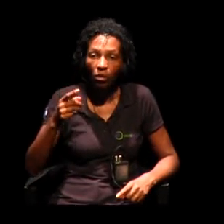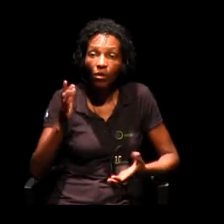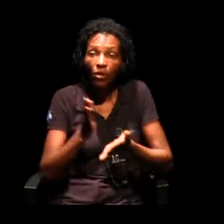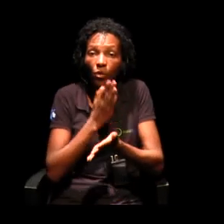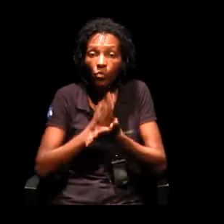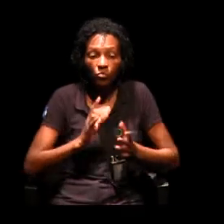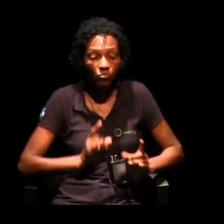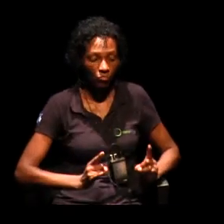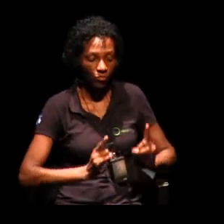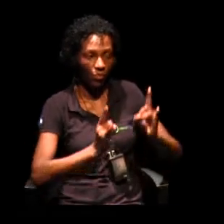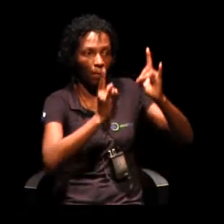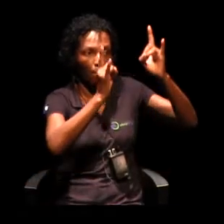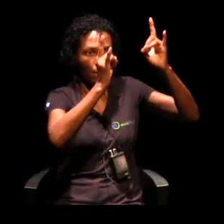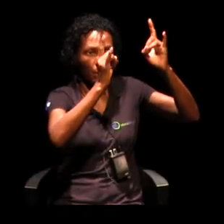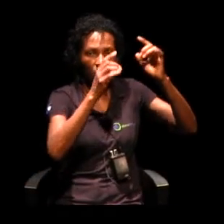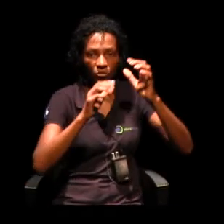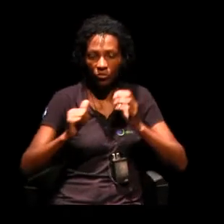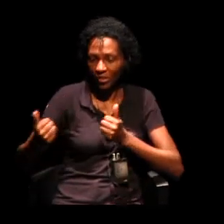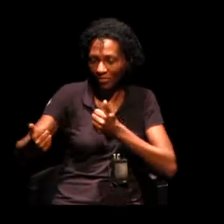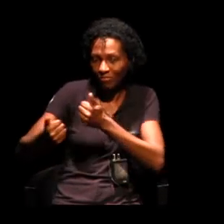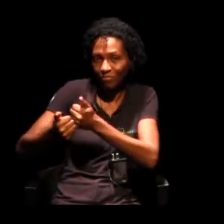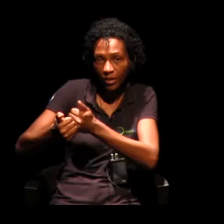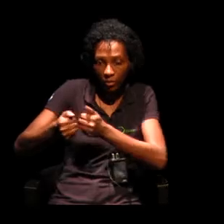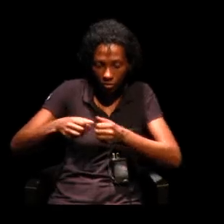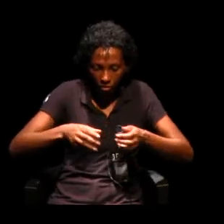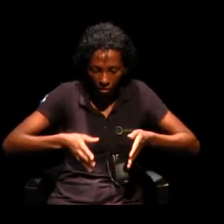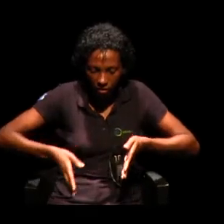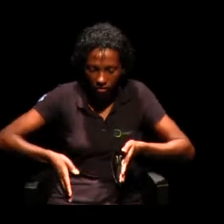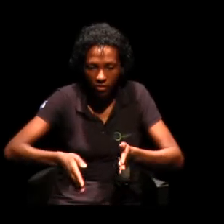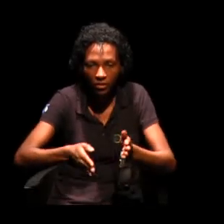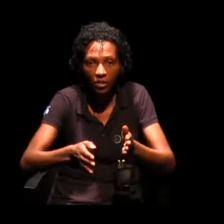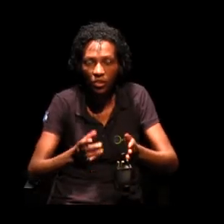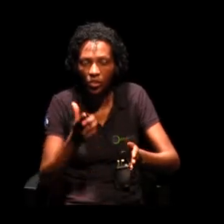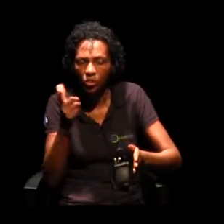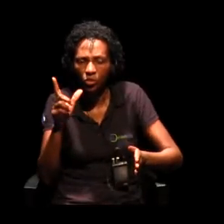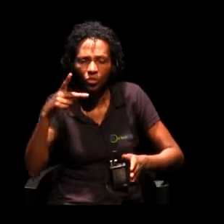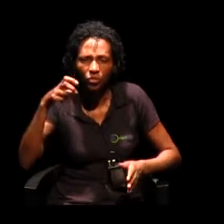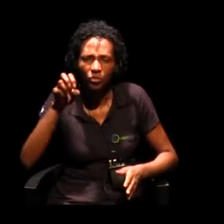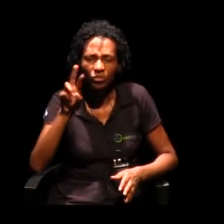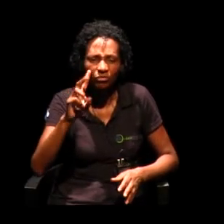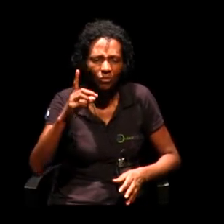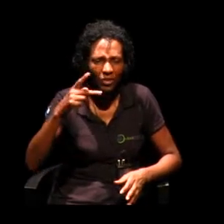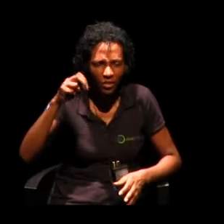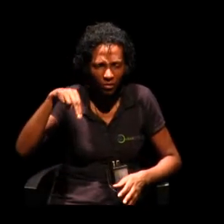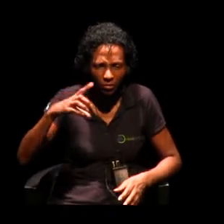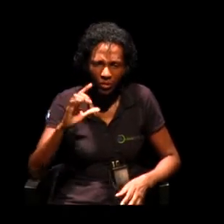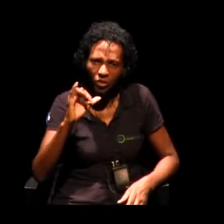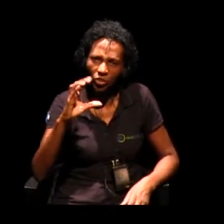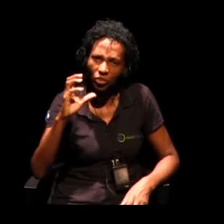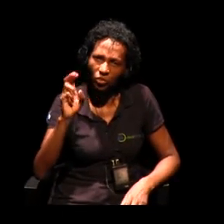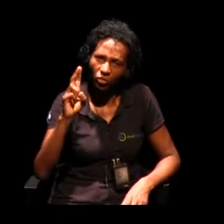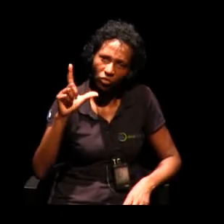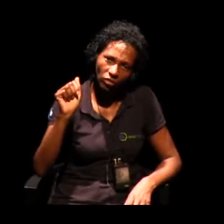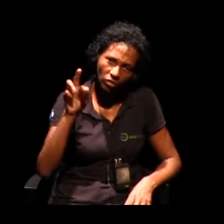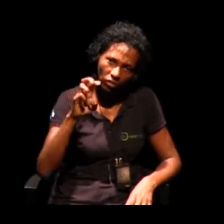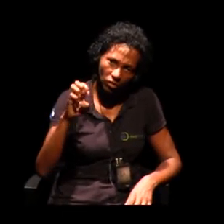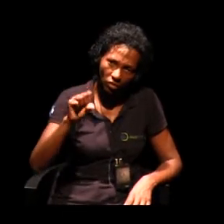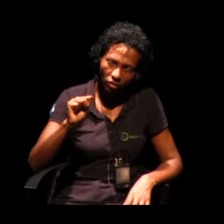significativa é que alguns dos prédios estavam paralelos a essa passagem e outros perpendiculares.